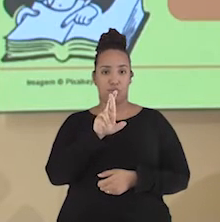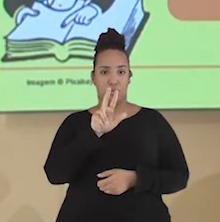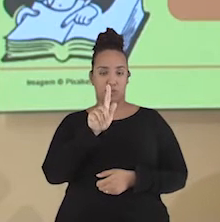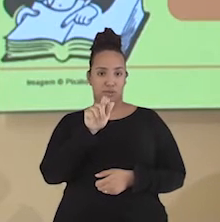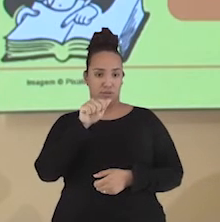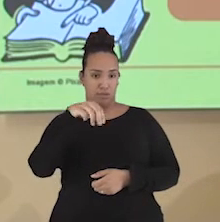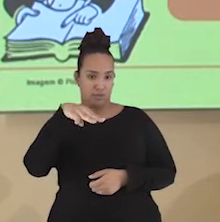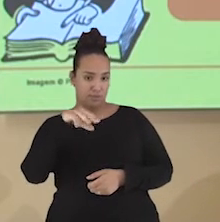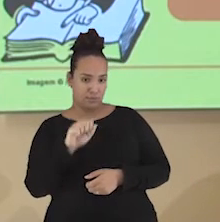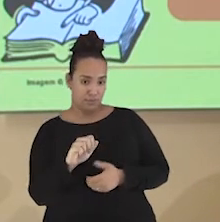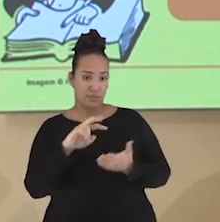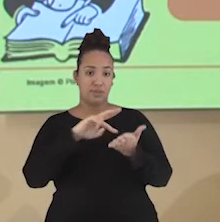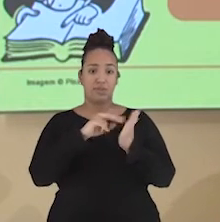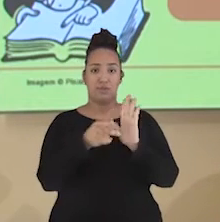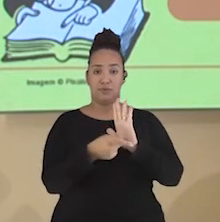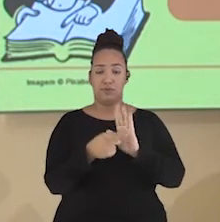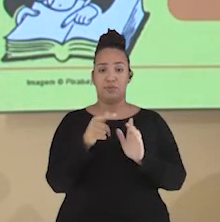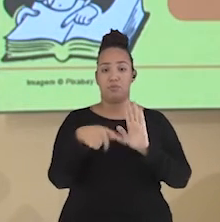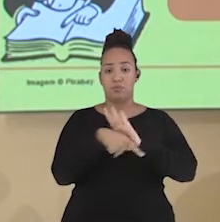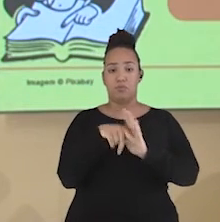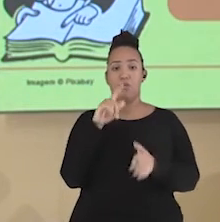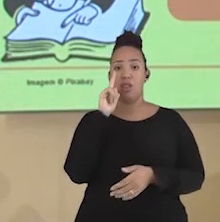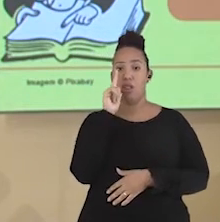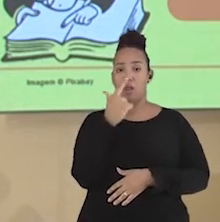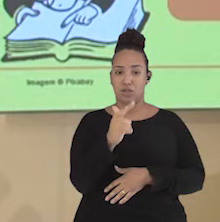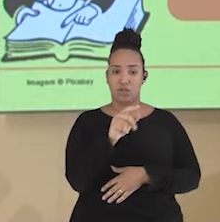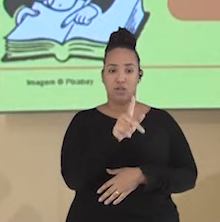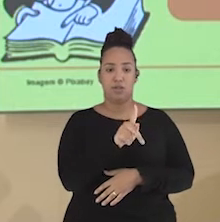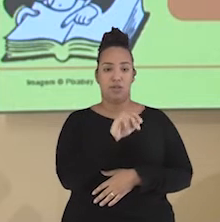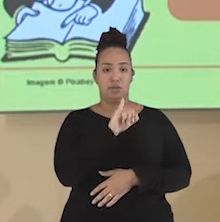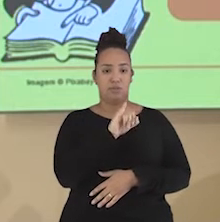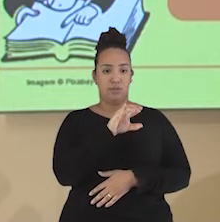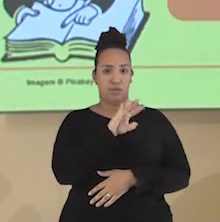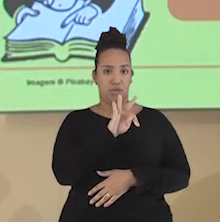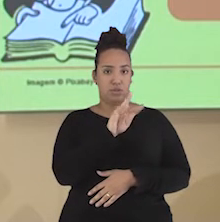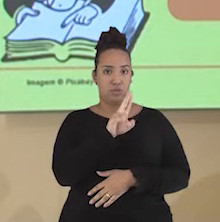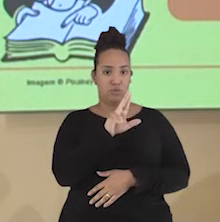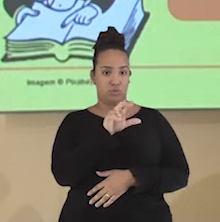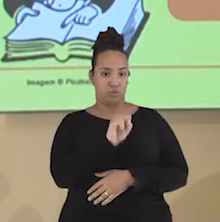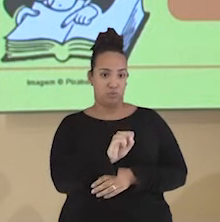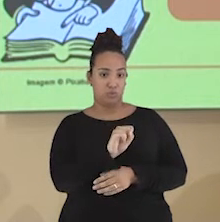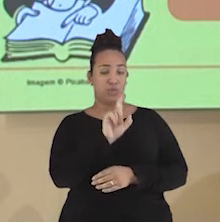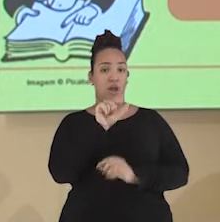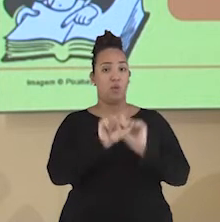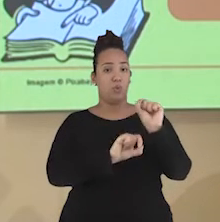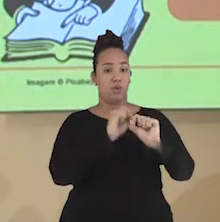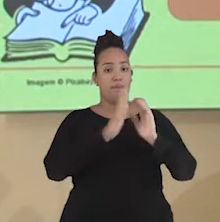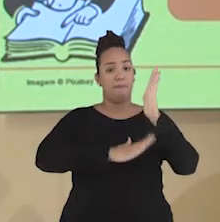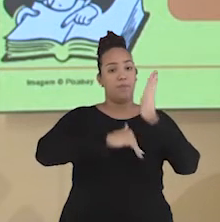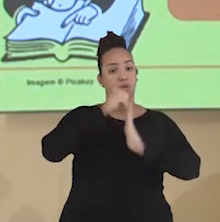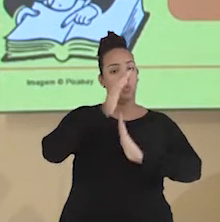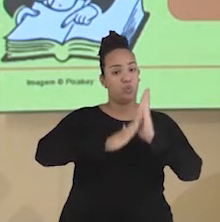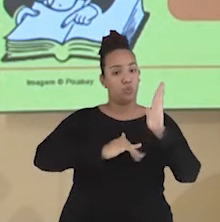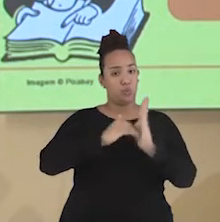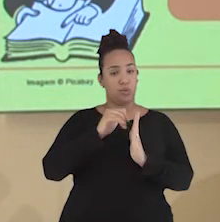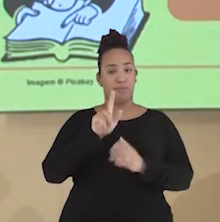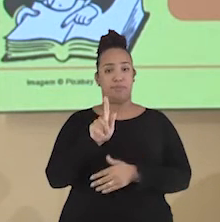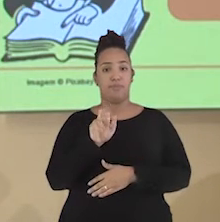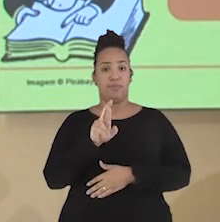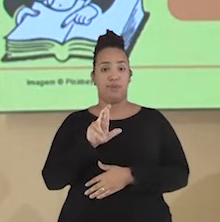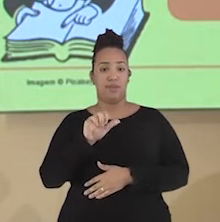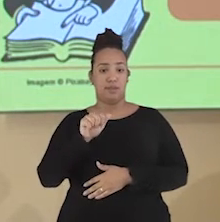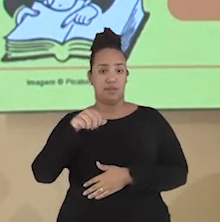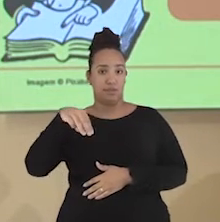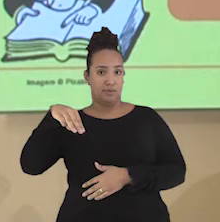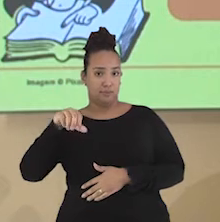latim pictus, que significa pintado, pintura, e do grego grama, que significa algo escrito.